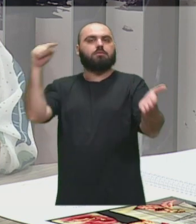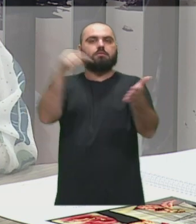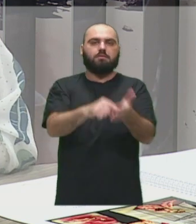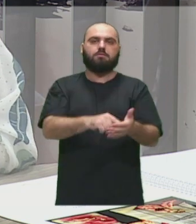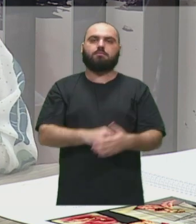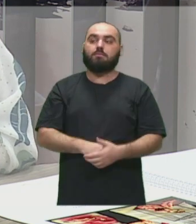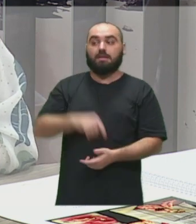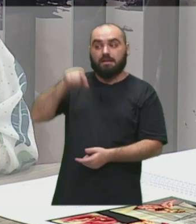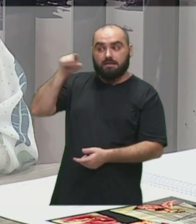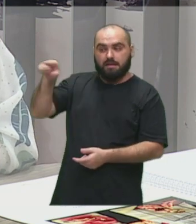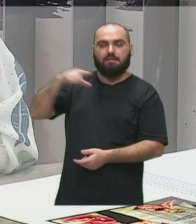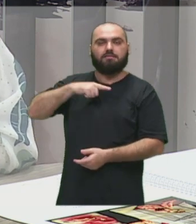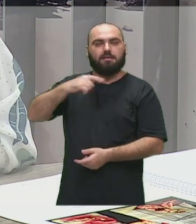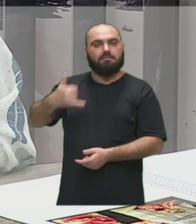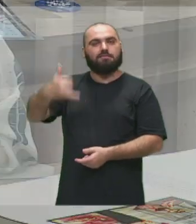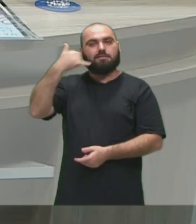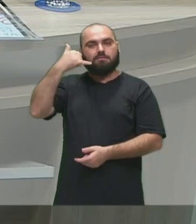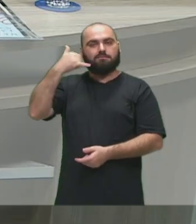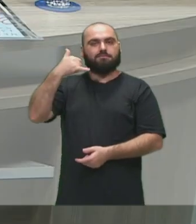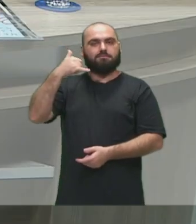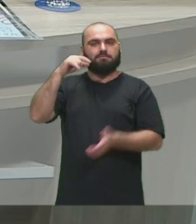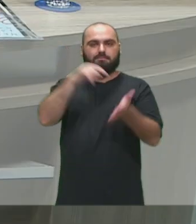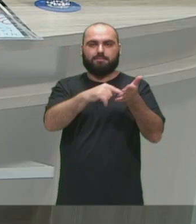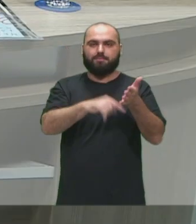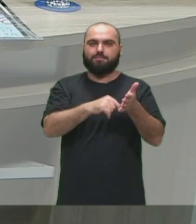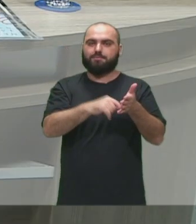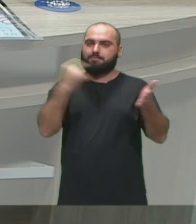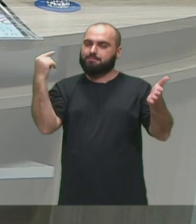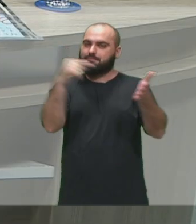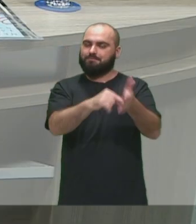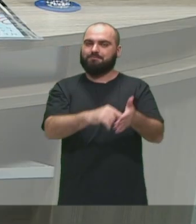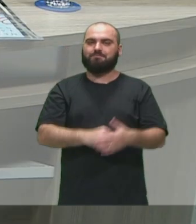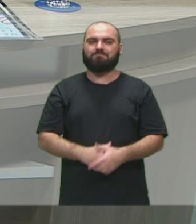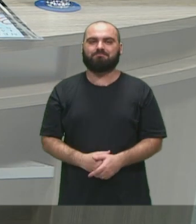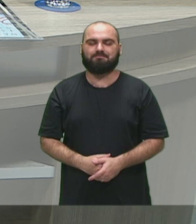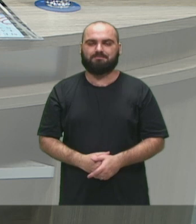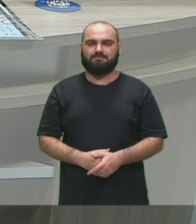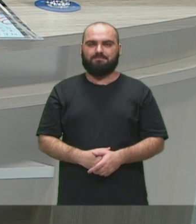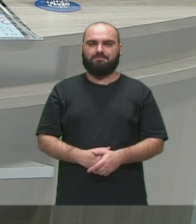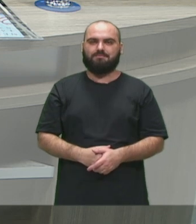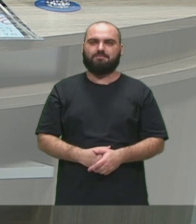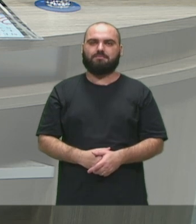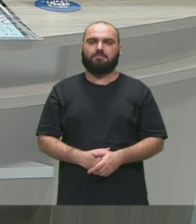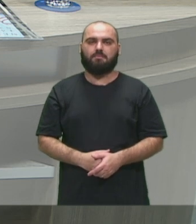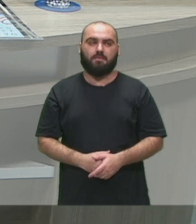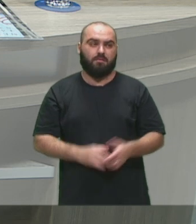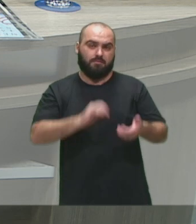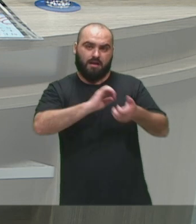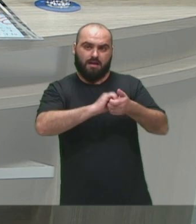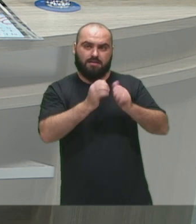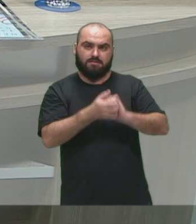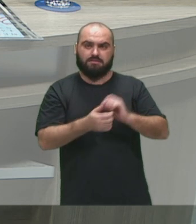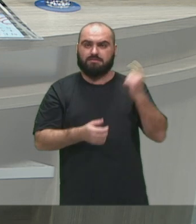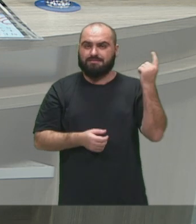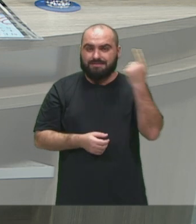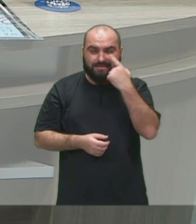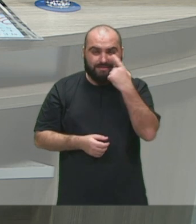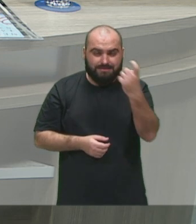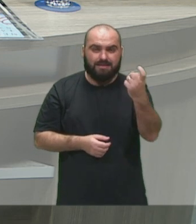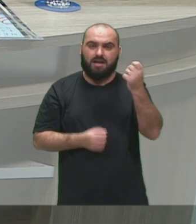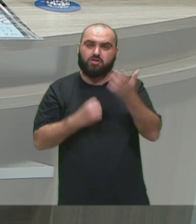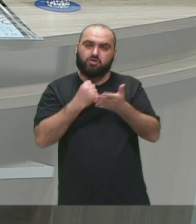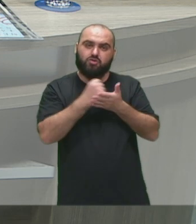tem o Disque Denúncia. E a arte é interessante porque ela ajuda a curar, ela ajuda a contar, ajuda